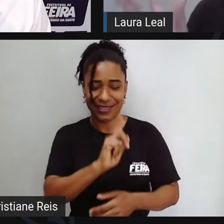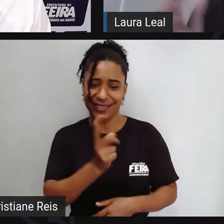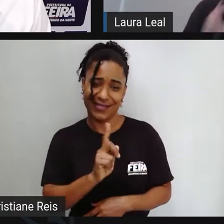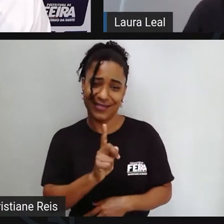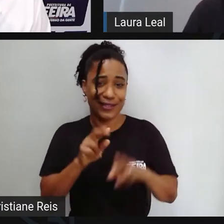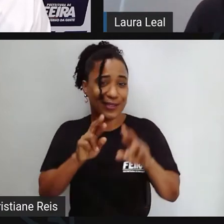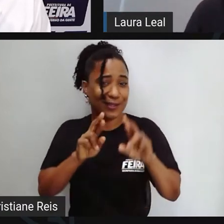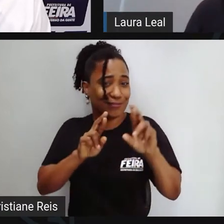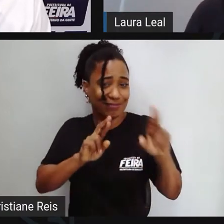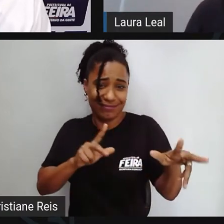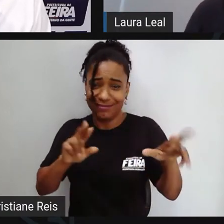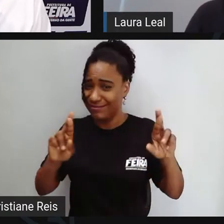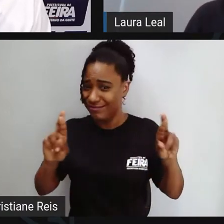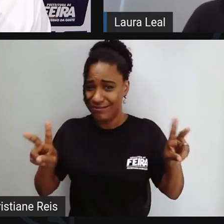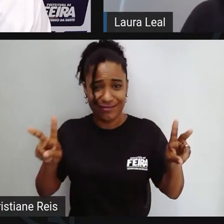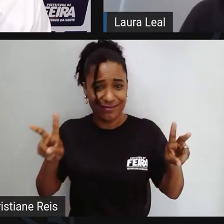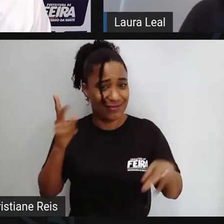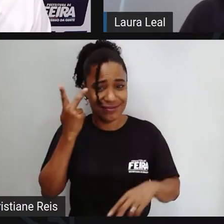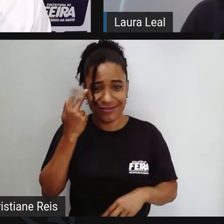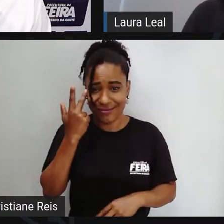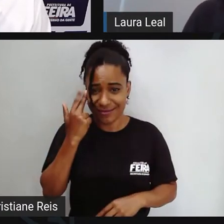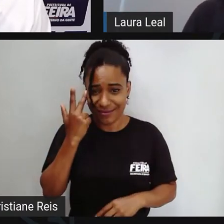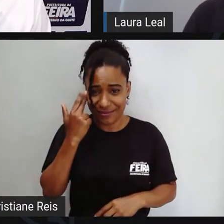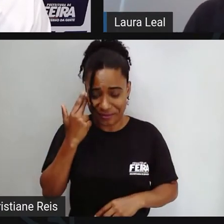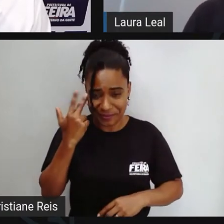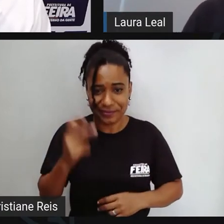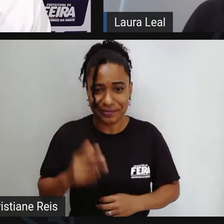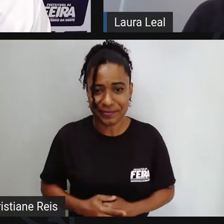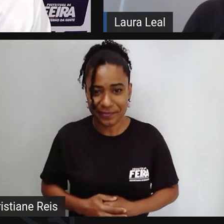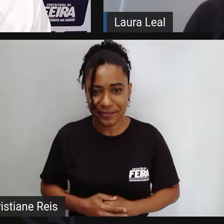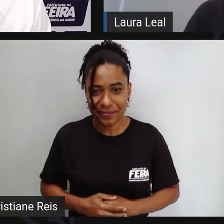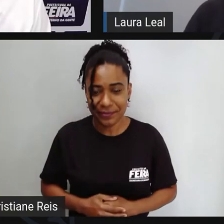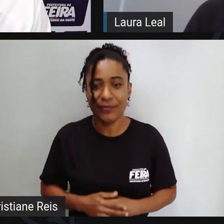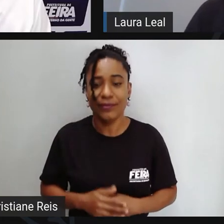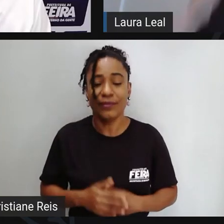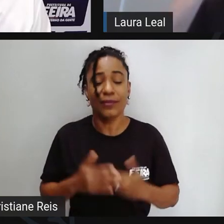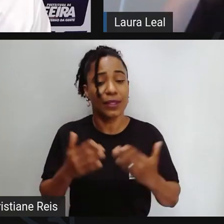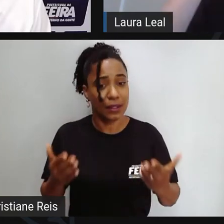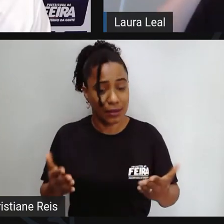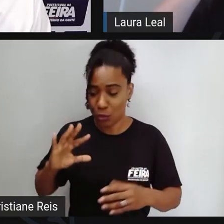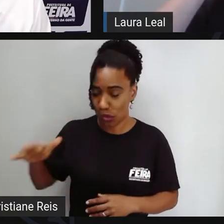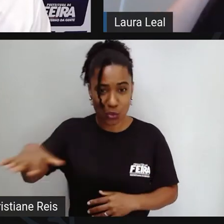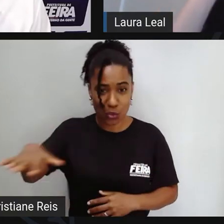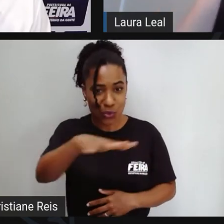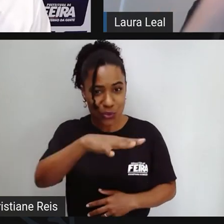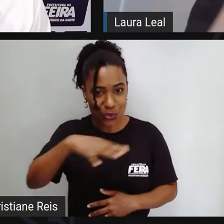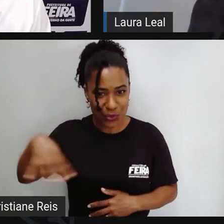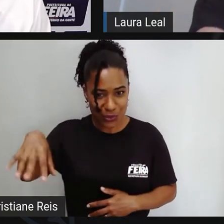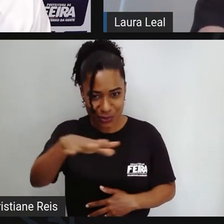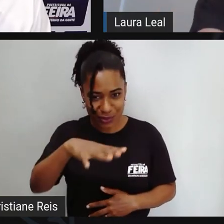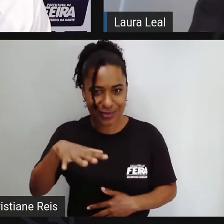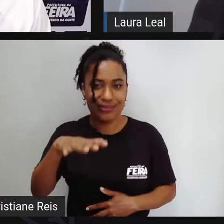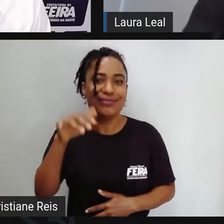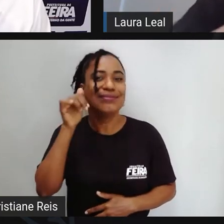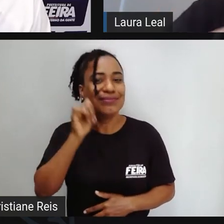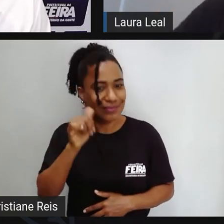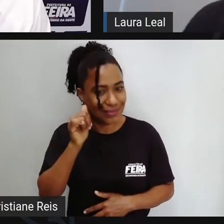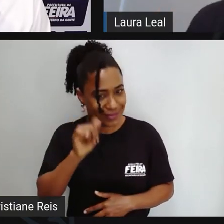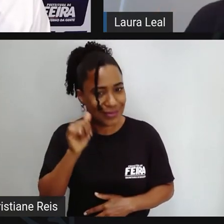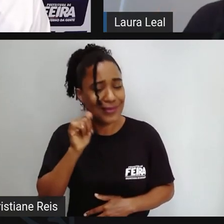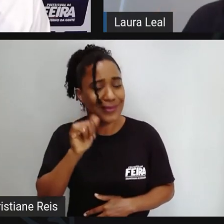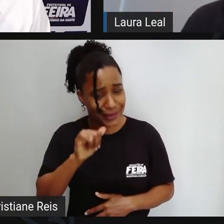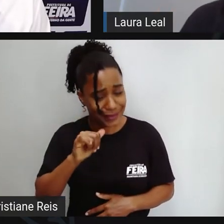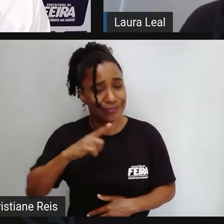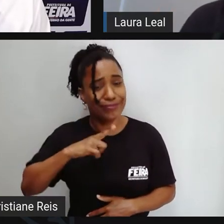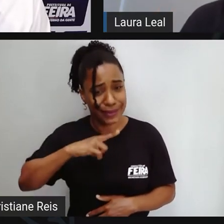jeitos diferentes de se fazer a mesma coisa. Então, sim, todas nós que entramos, em um momento ou outro na nossa carreira